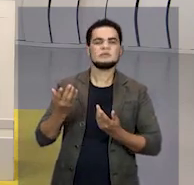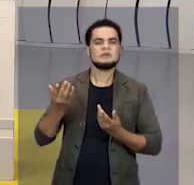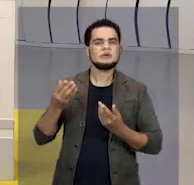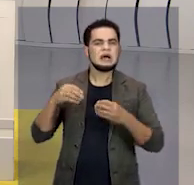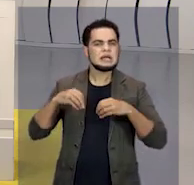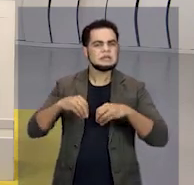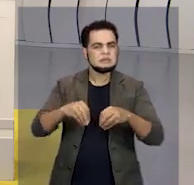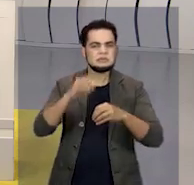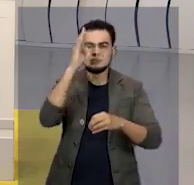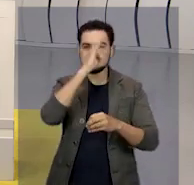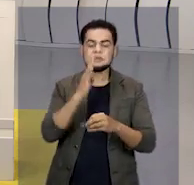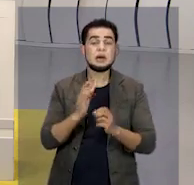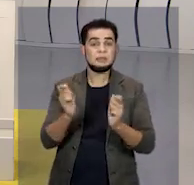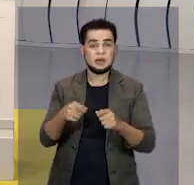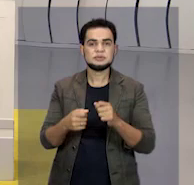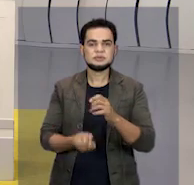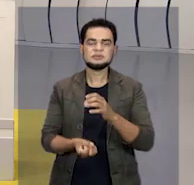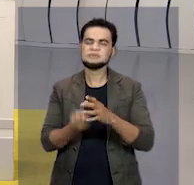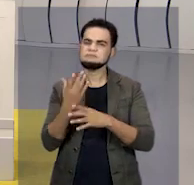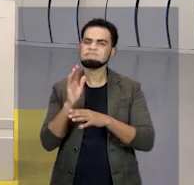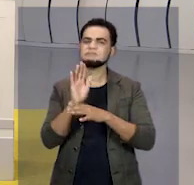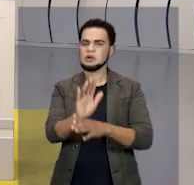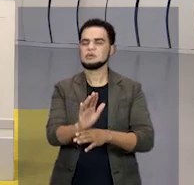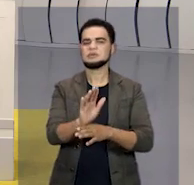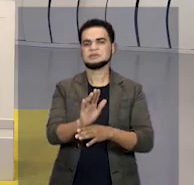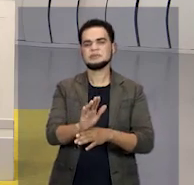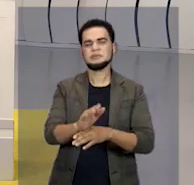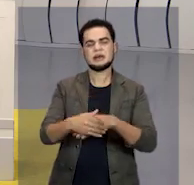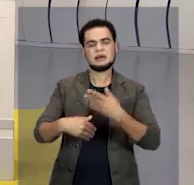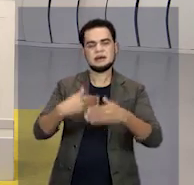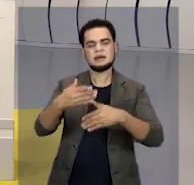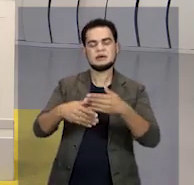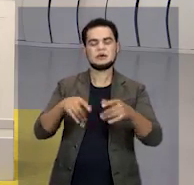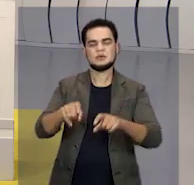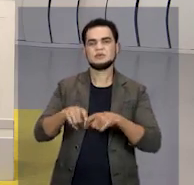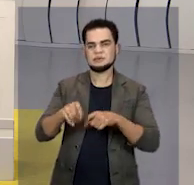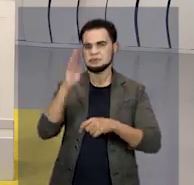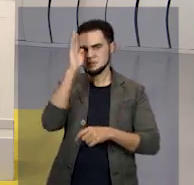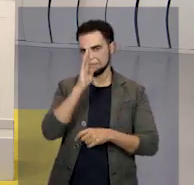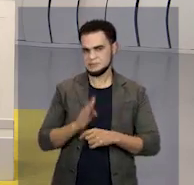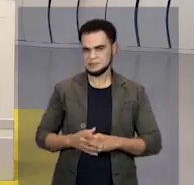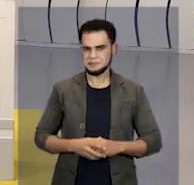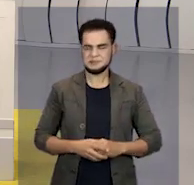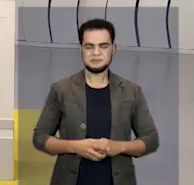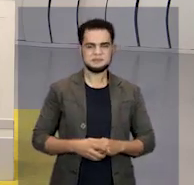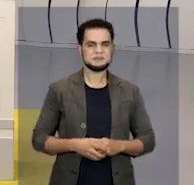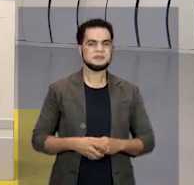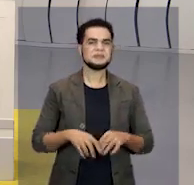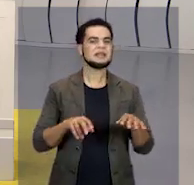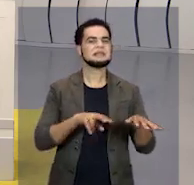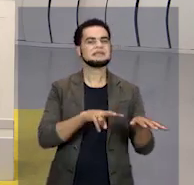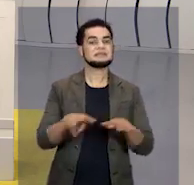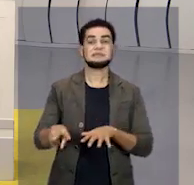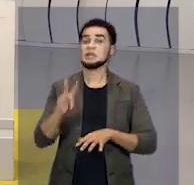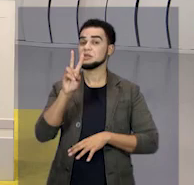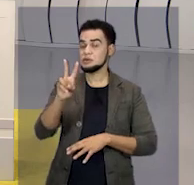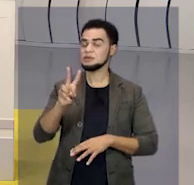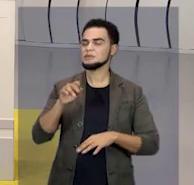para esse crescimento do espaço rural brasileiro. Então, semana 2, nós vamos falar sobre os movimentos sociais no